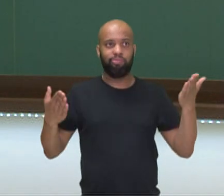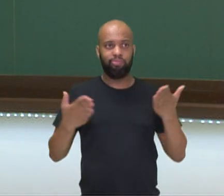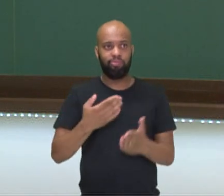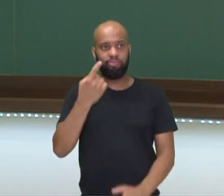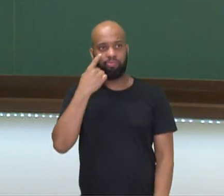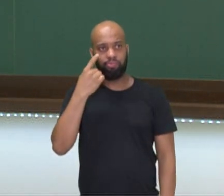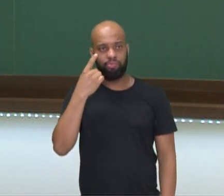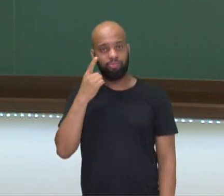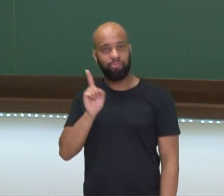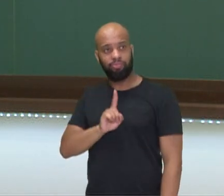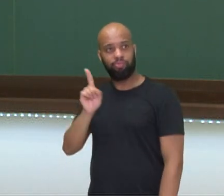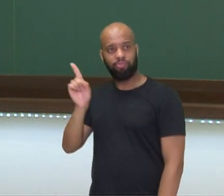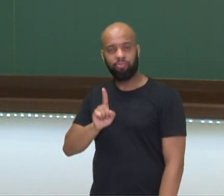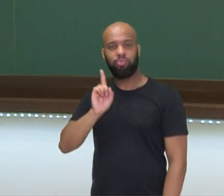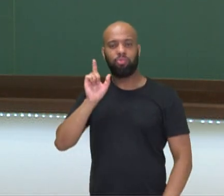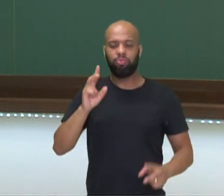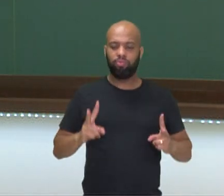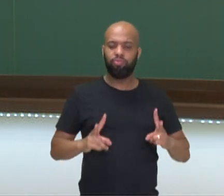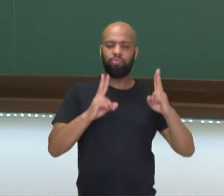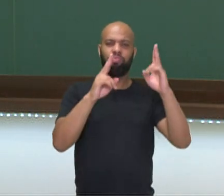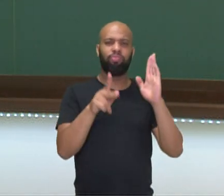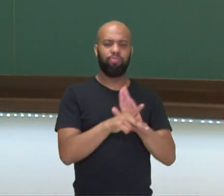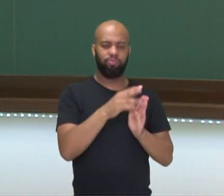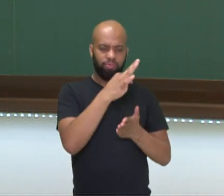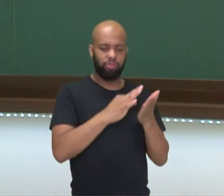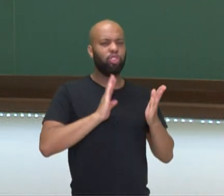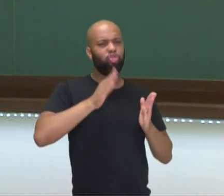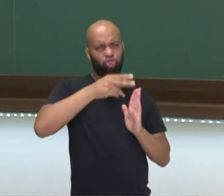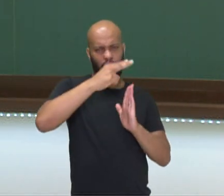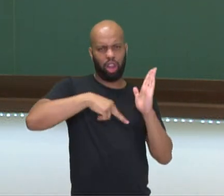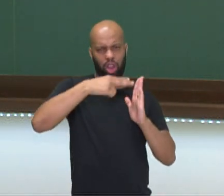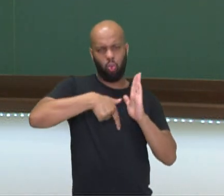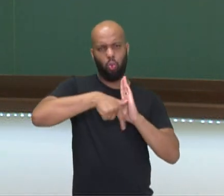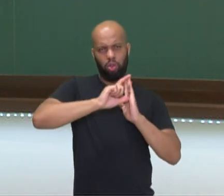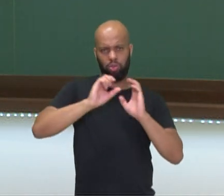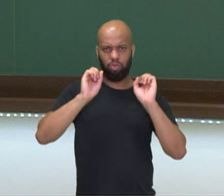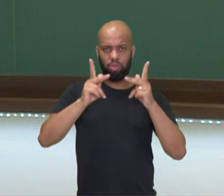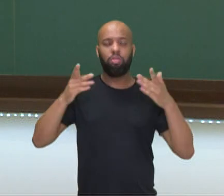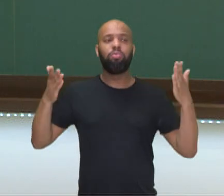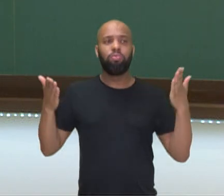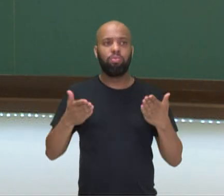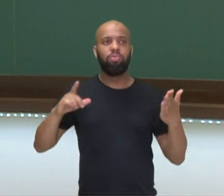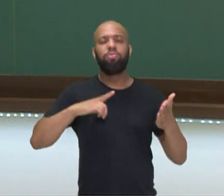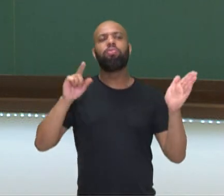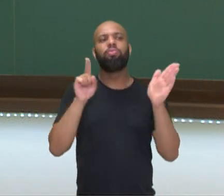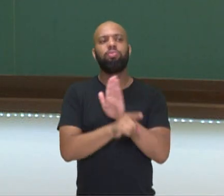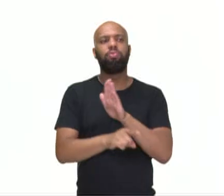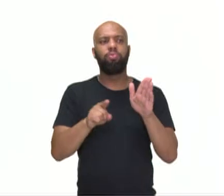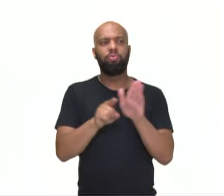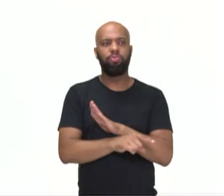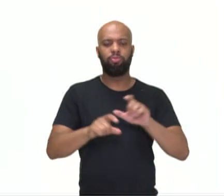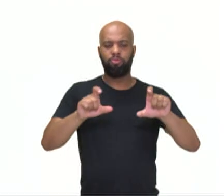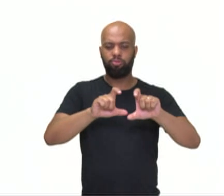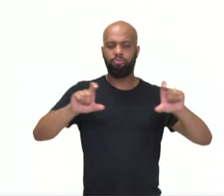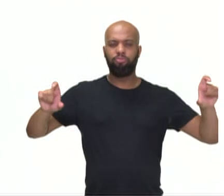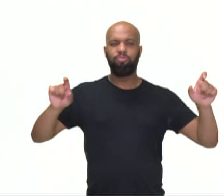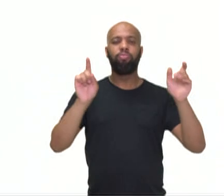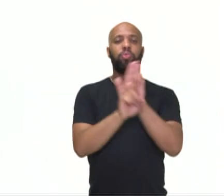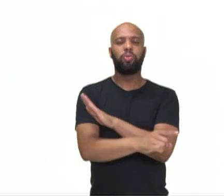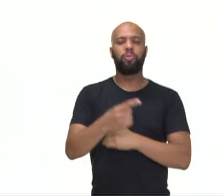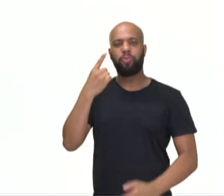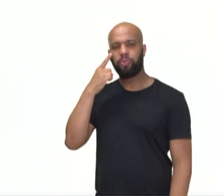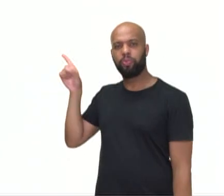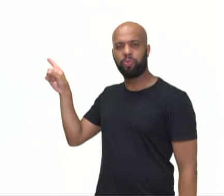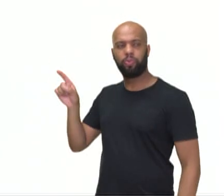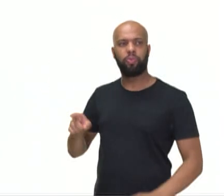está aqui já é a parte do texto que nós acabamos de ler. Então nós temos a pergunta: Where does the author